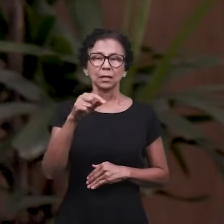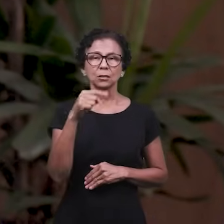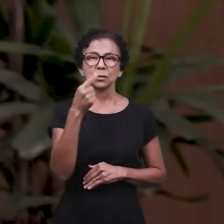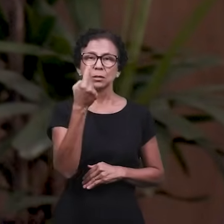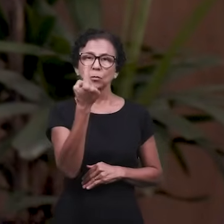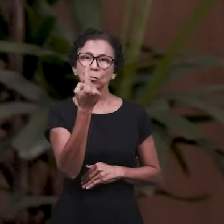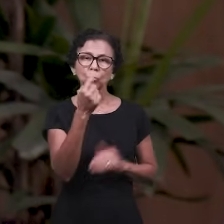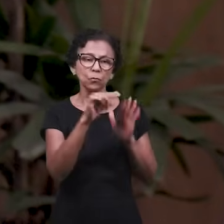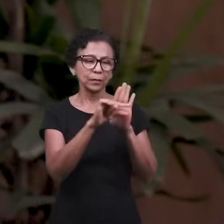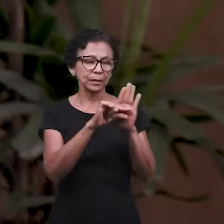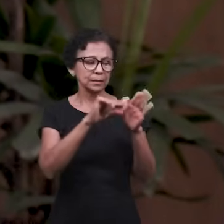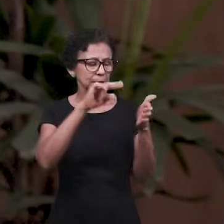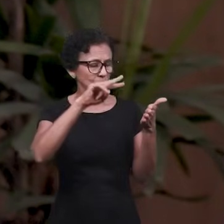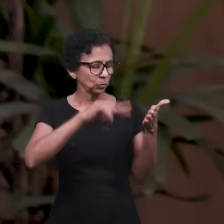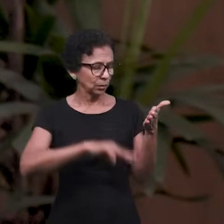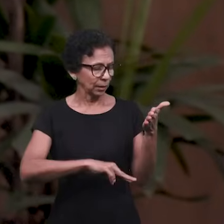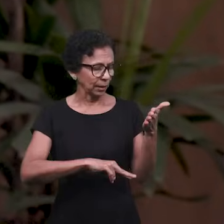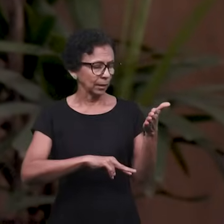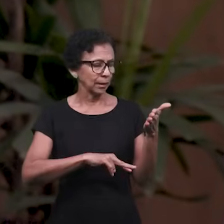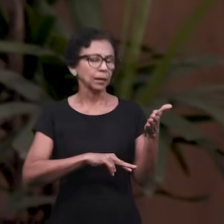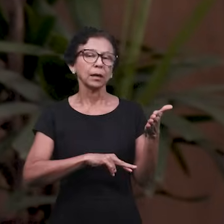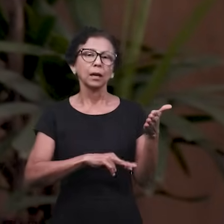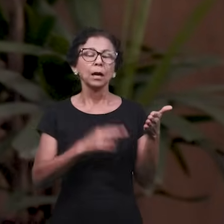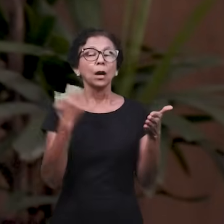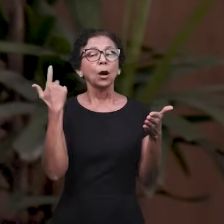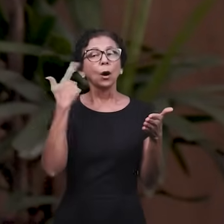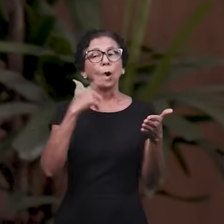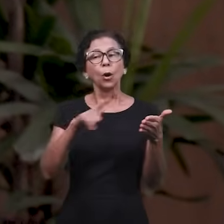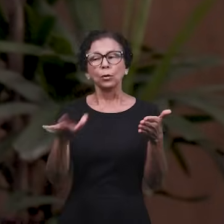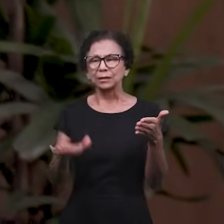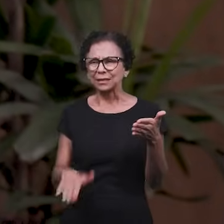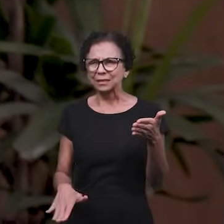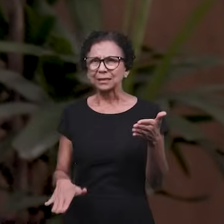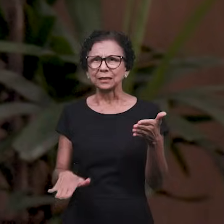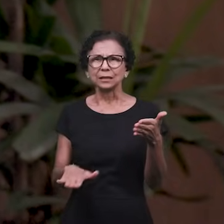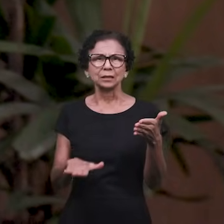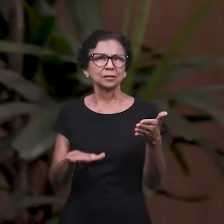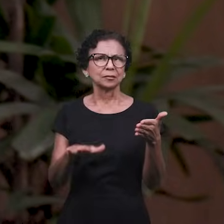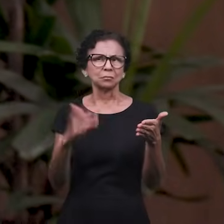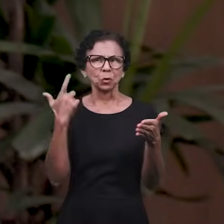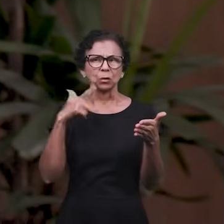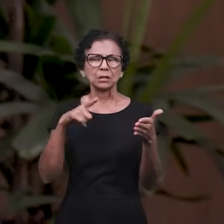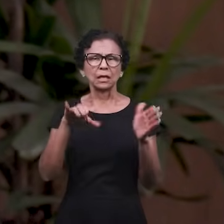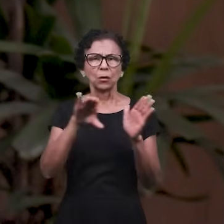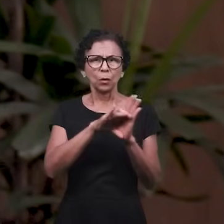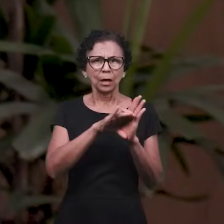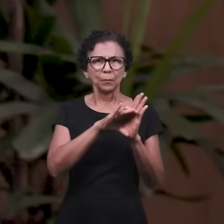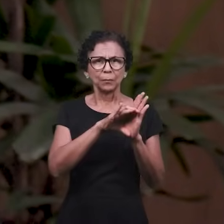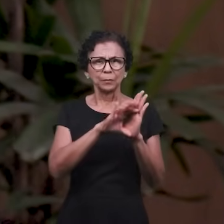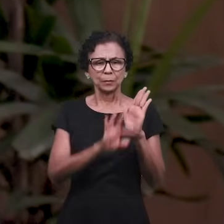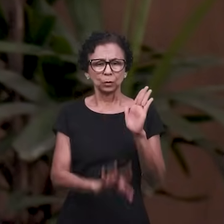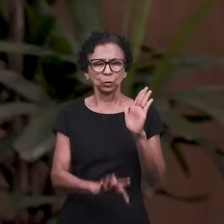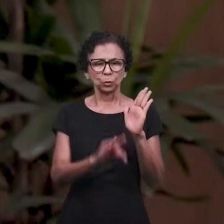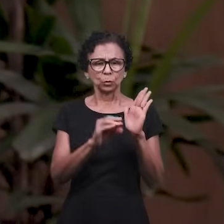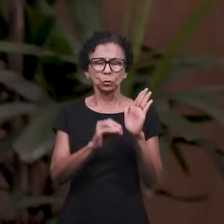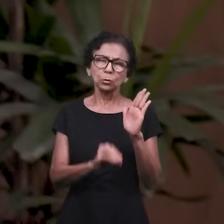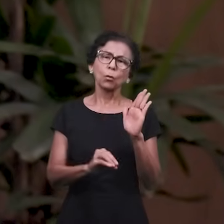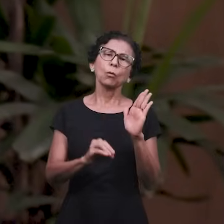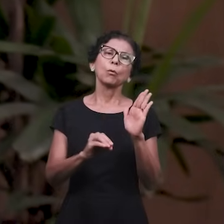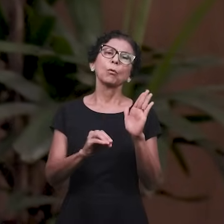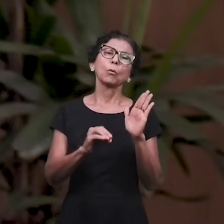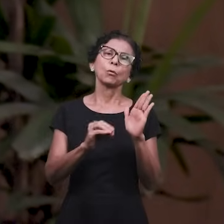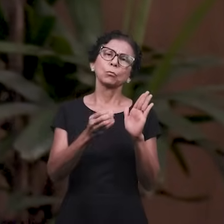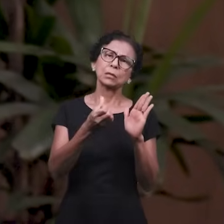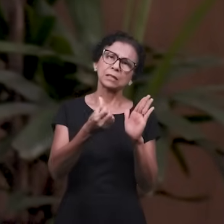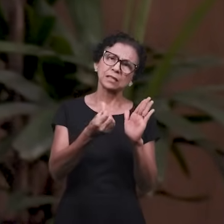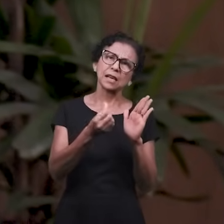por dia, outras conseguem prender a atenção na leitura de um capítulo, até aquelas que leem de 6